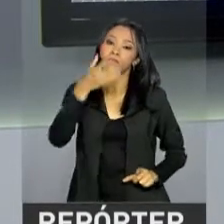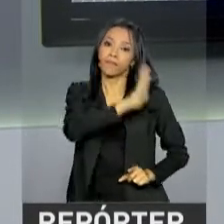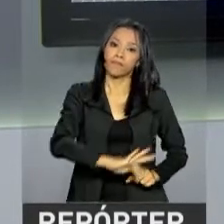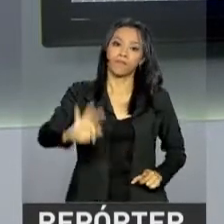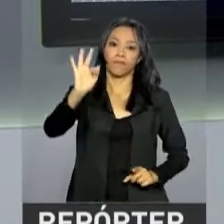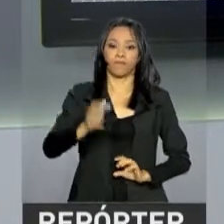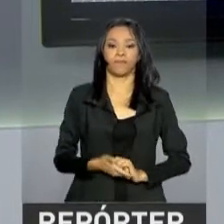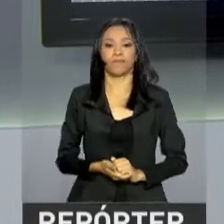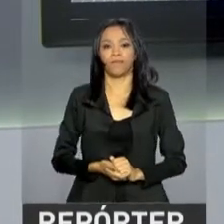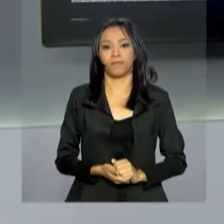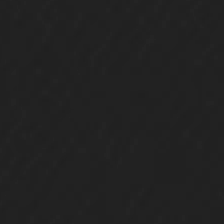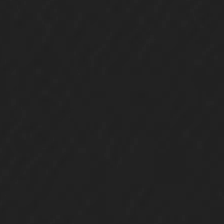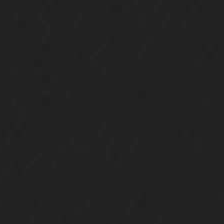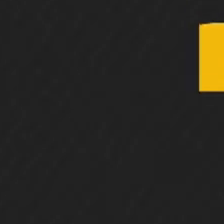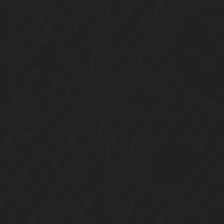federal